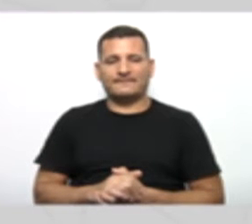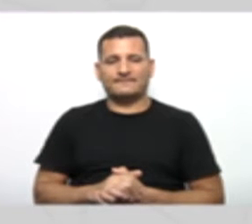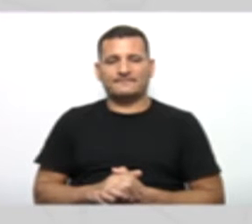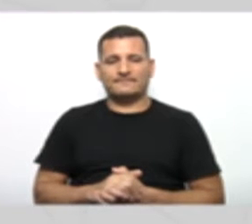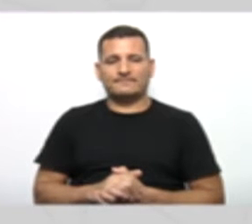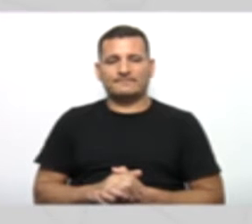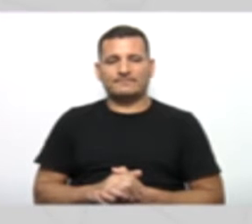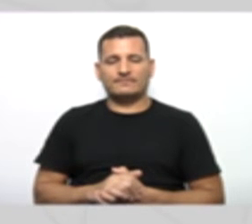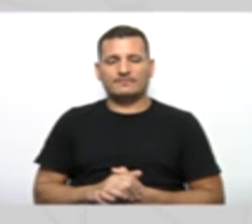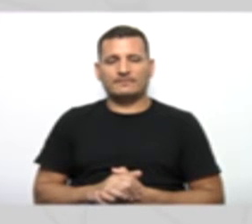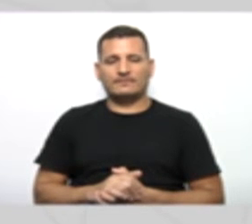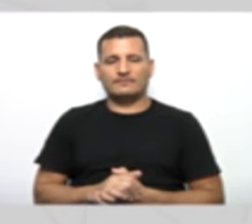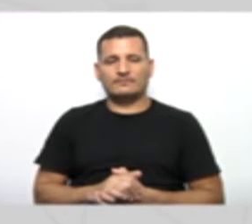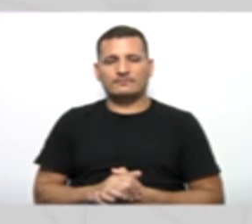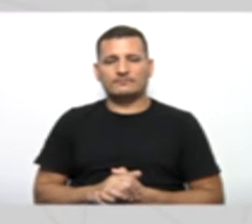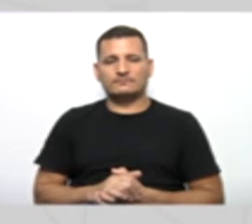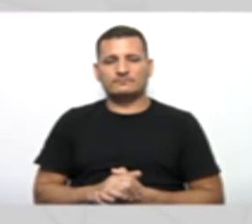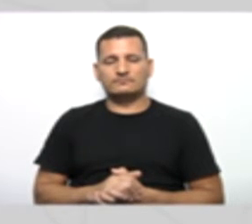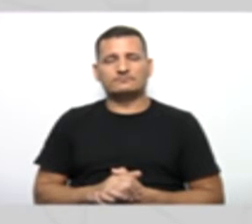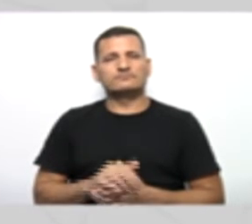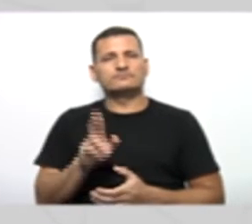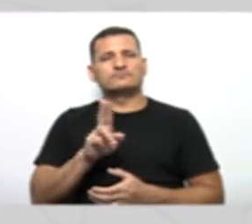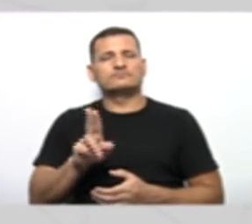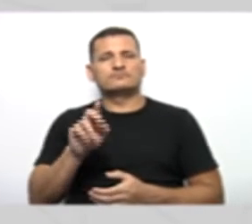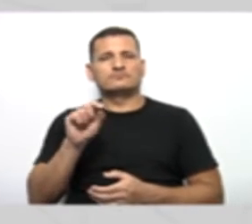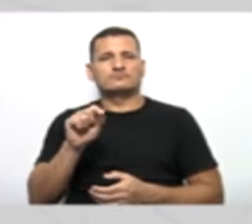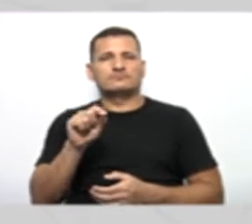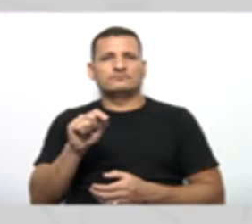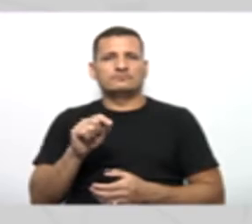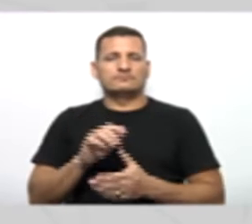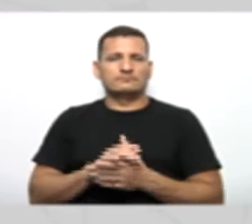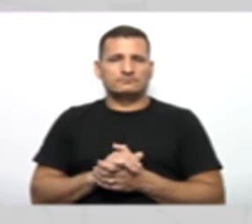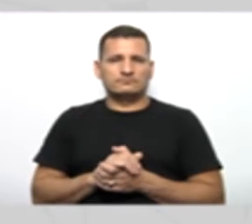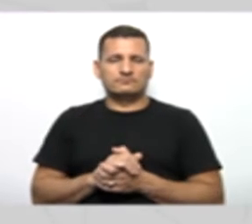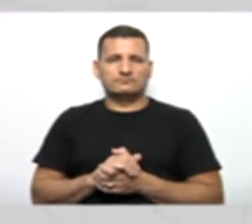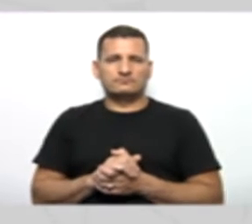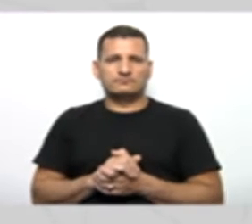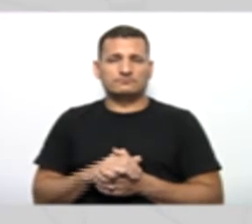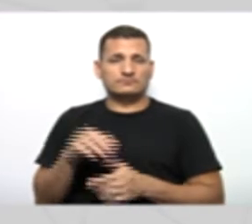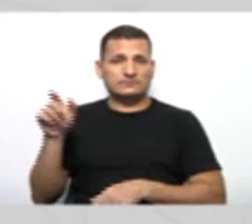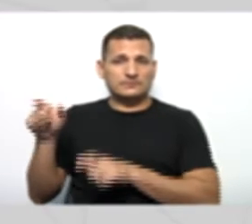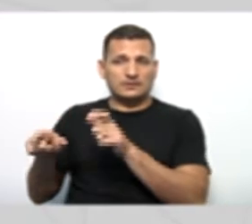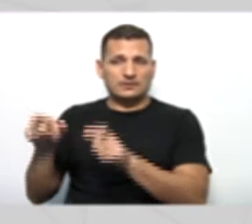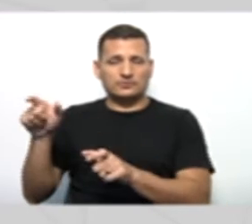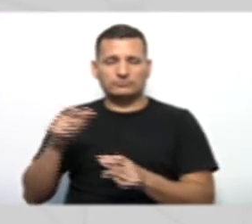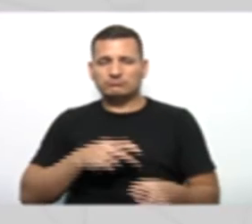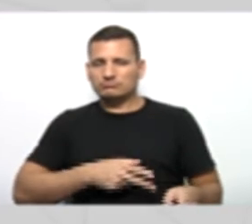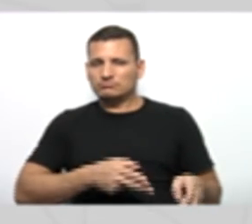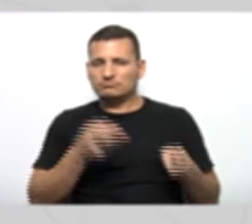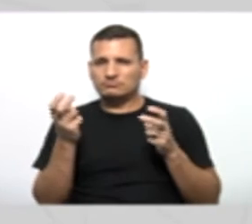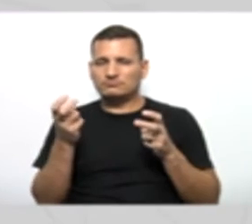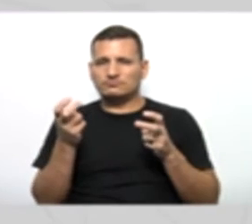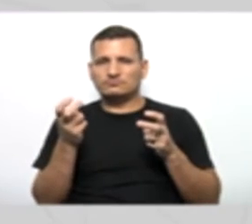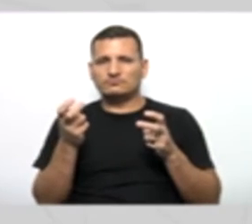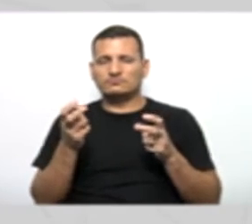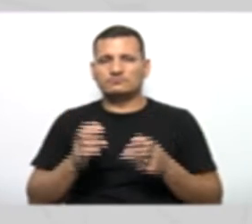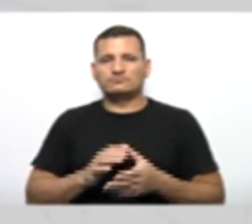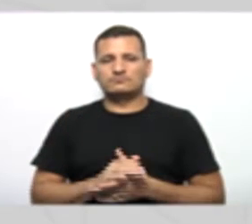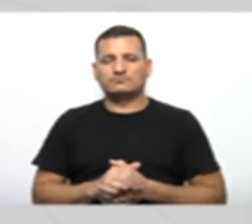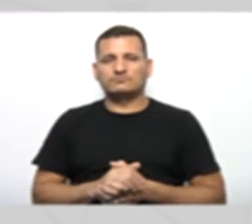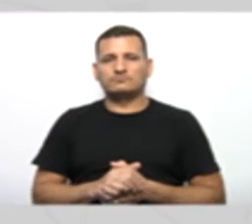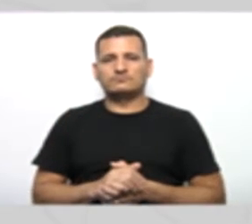inclusive ela utiliza a ecoeficiência para passar uma percepção para os clientes de que